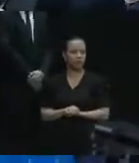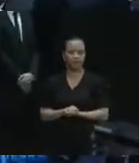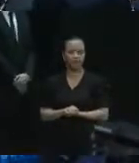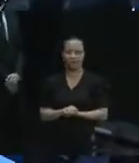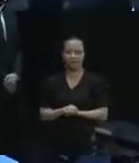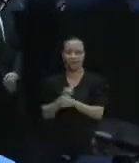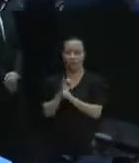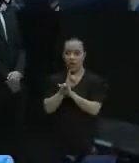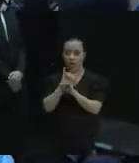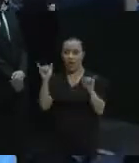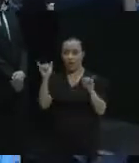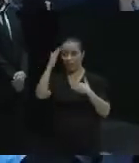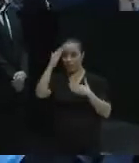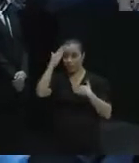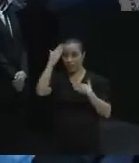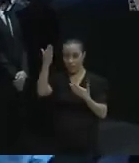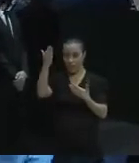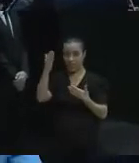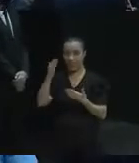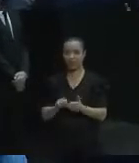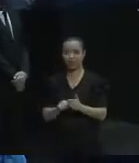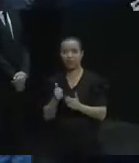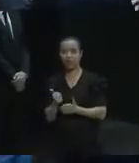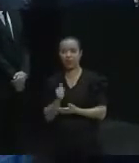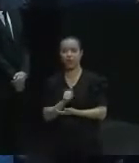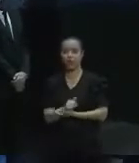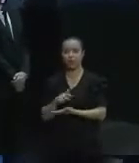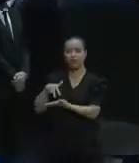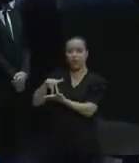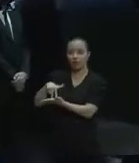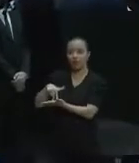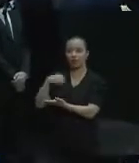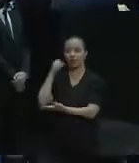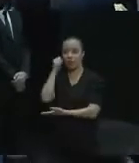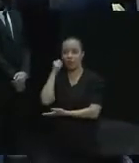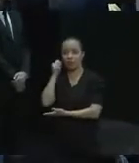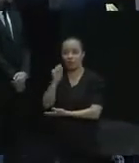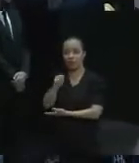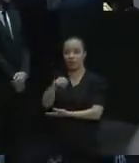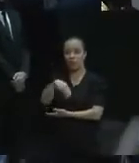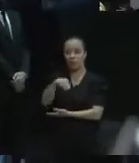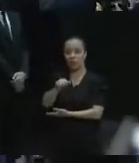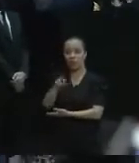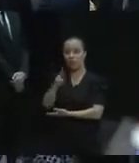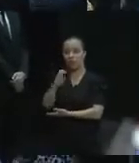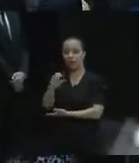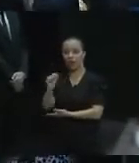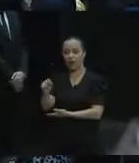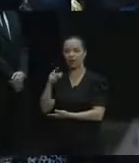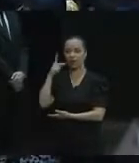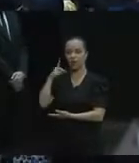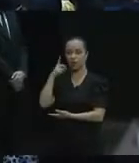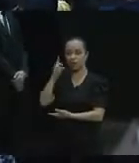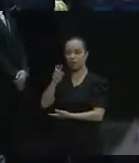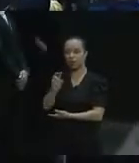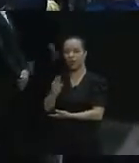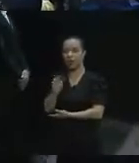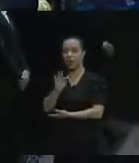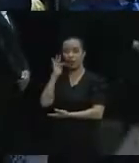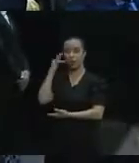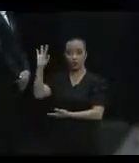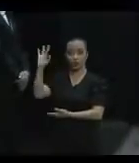Anunciamos e agradecemos mais uma vez a presença do senador Marcos Duval, do deputado federal Ricardo